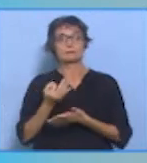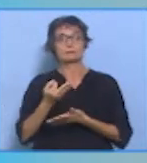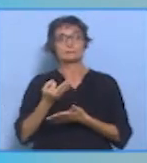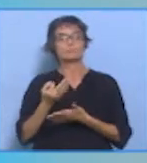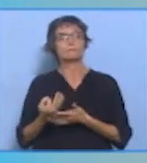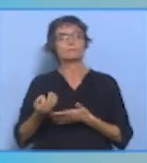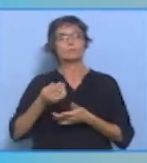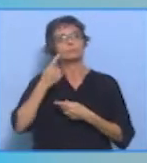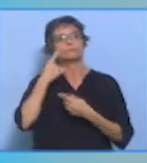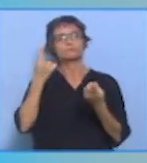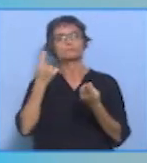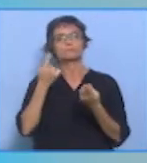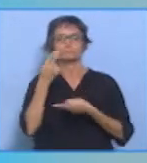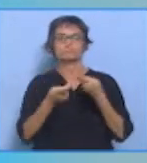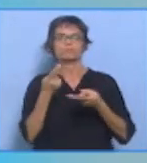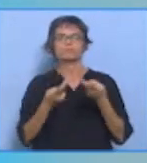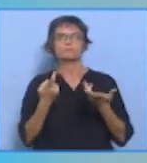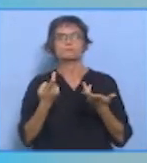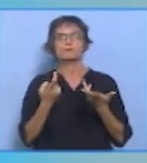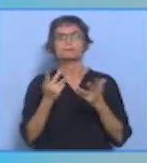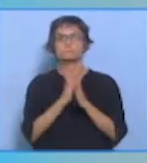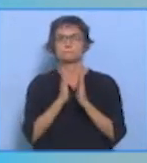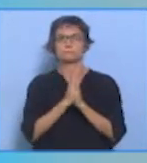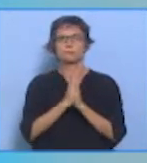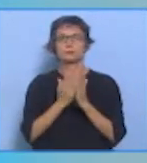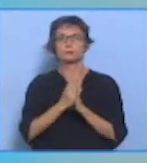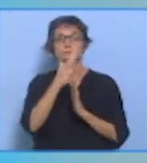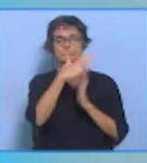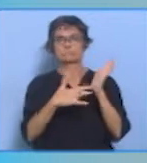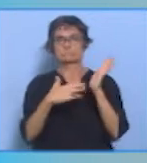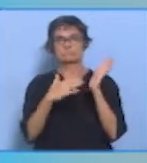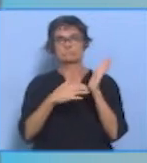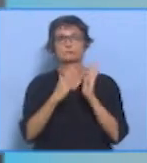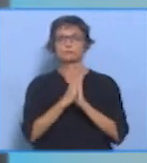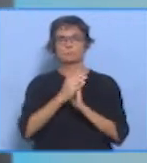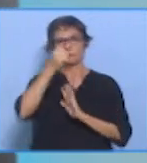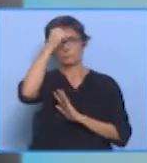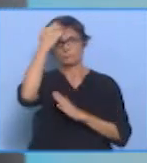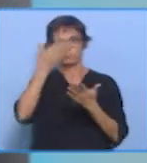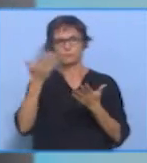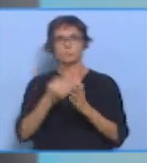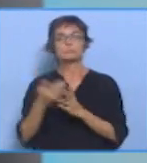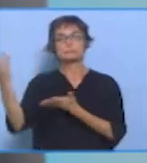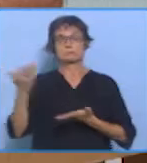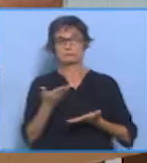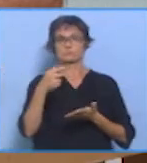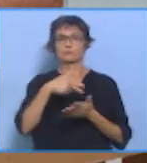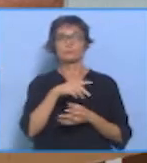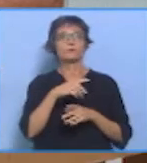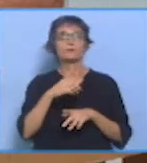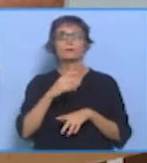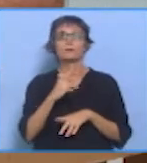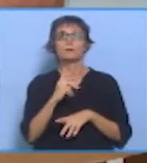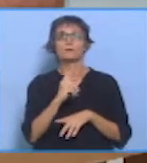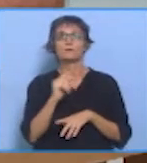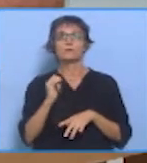a análise aos textos bíblicos que são lidos nas missas de domingo. São para isso nossos convidados, Frei José Nunes, professor da Faculdade de Teologia